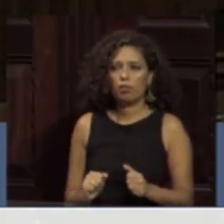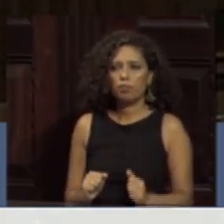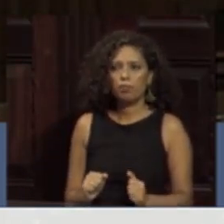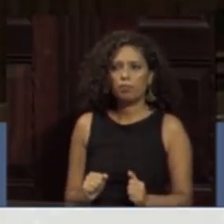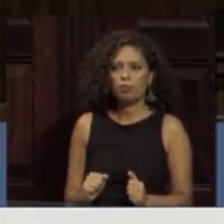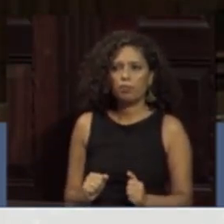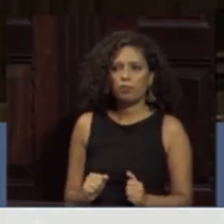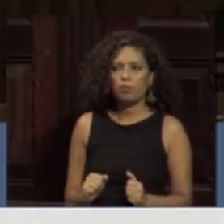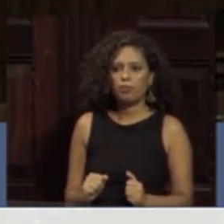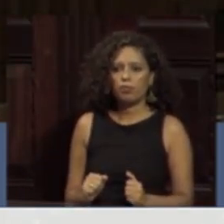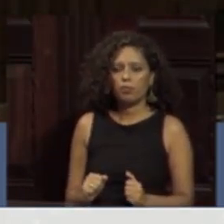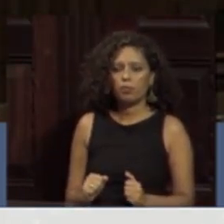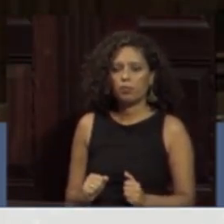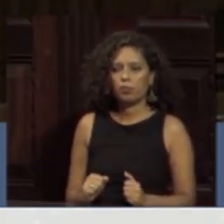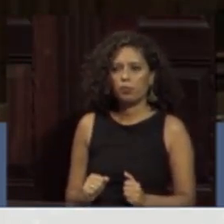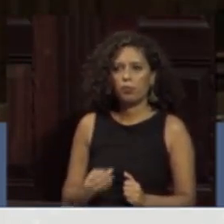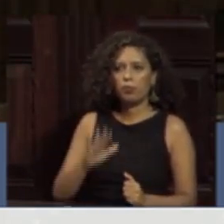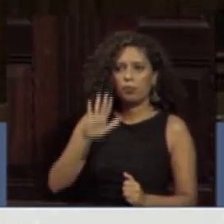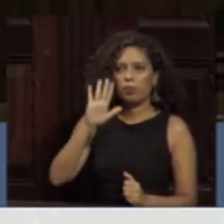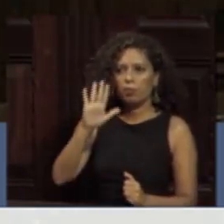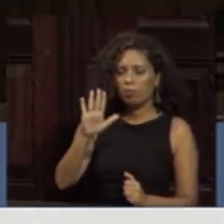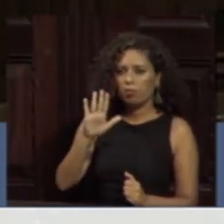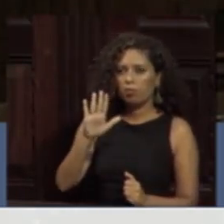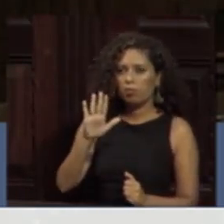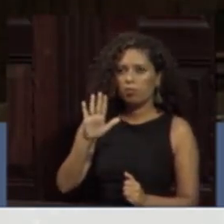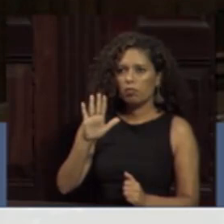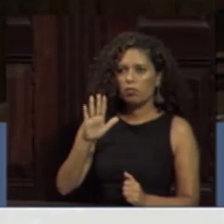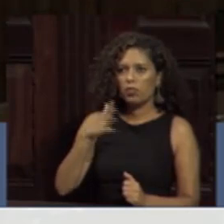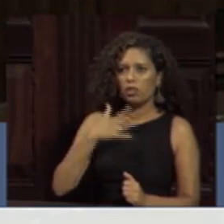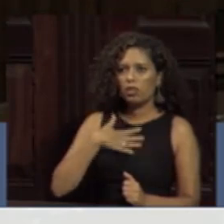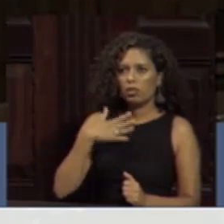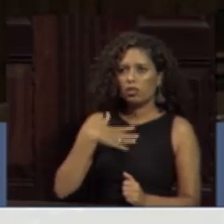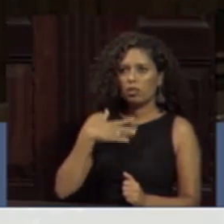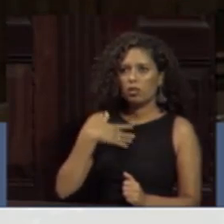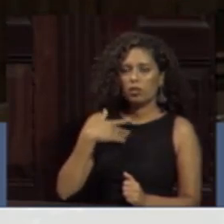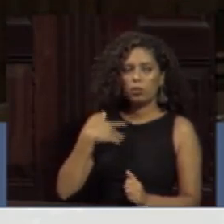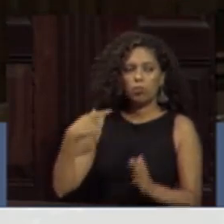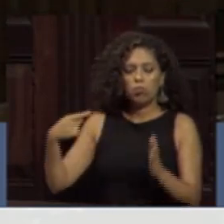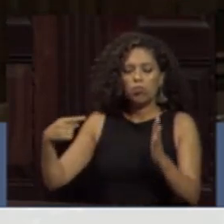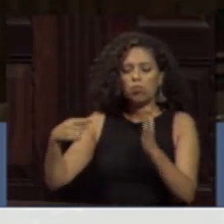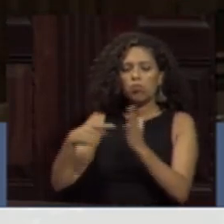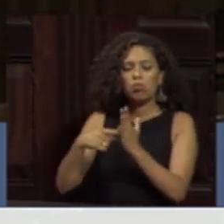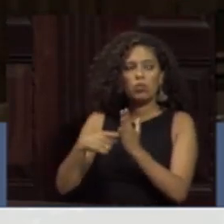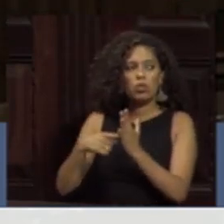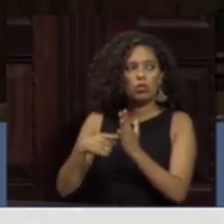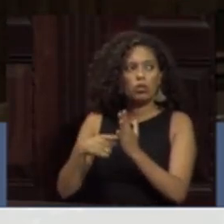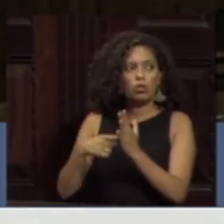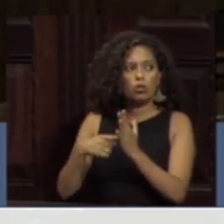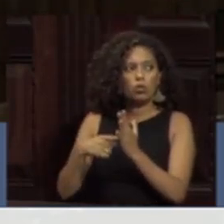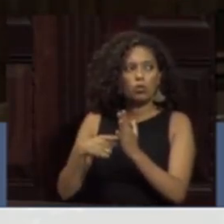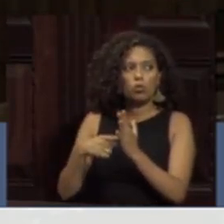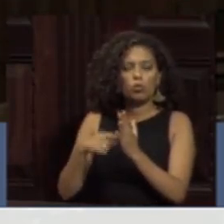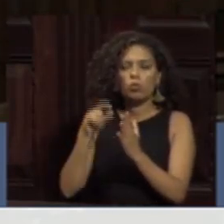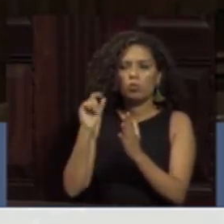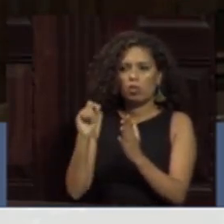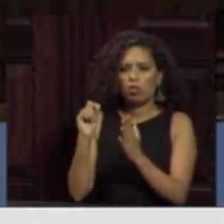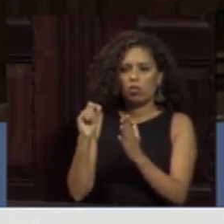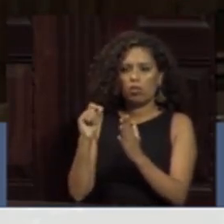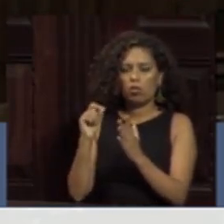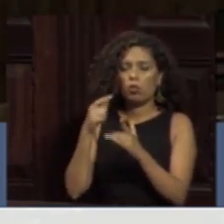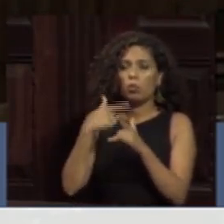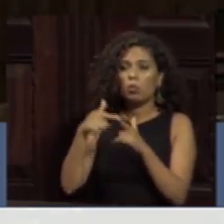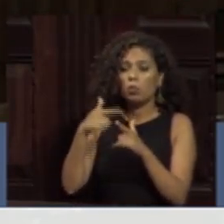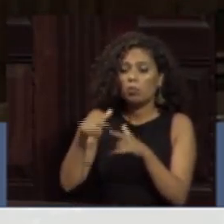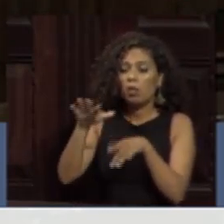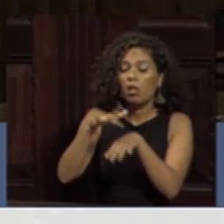mulheres. Mas eu resolvi me fixar exatamente, senhor presidente, nesse problema do